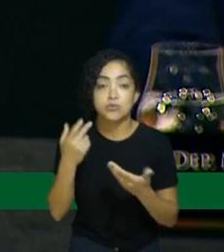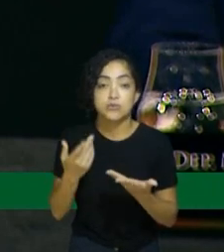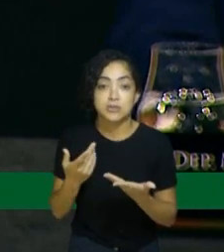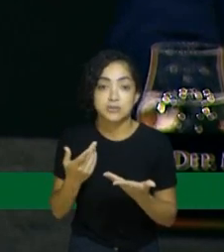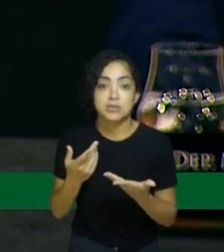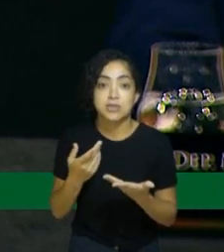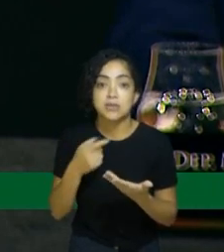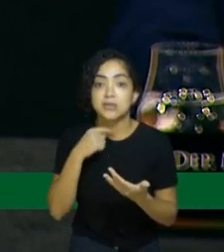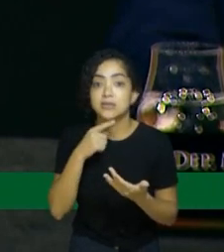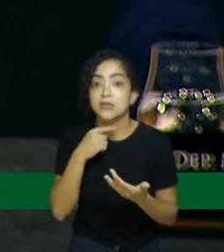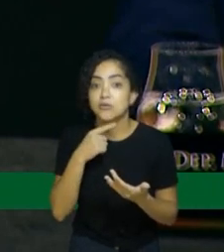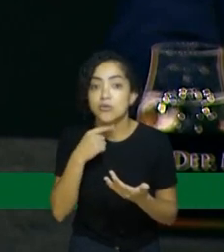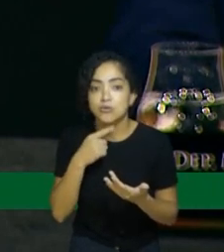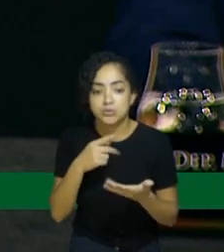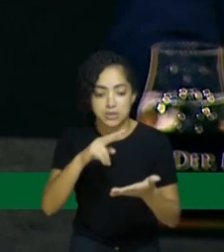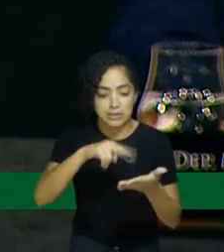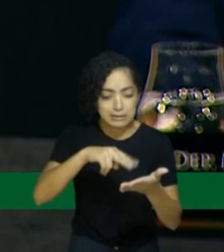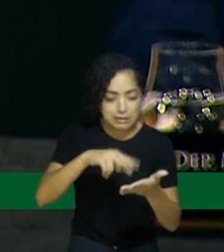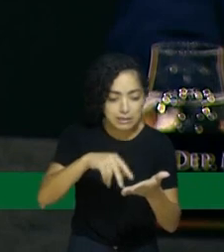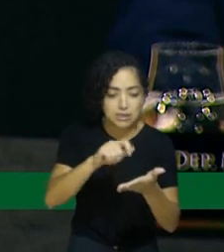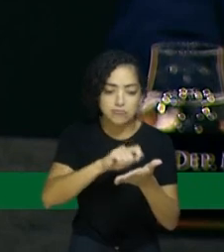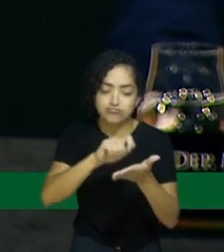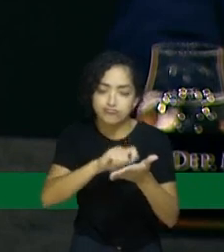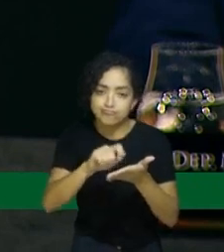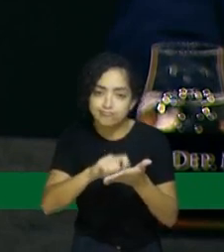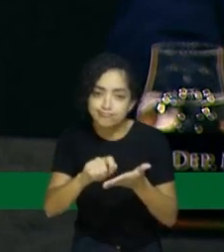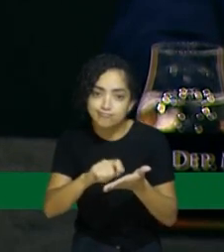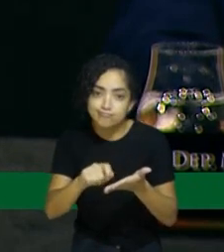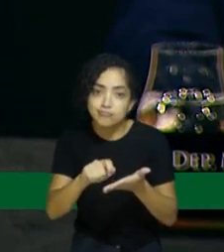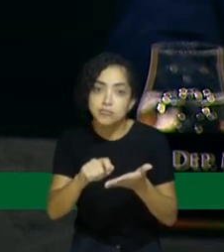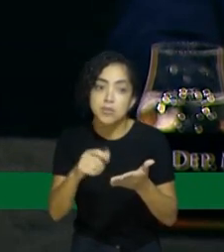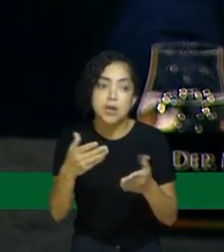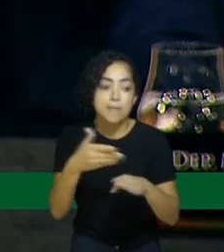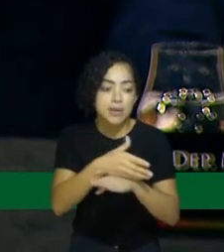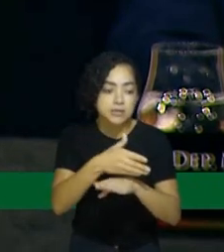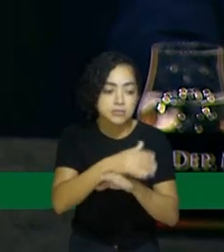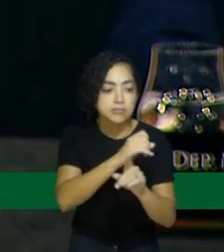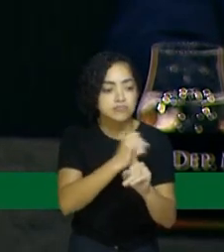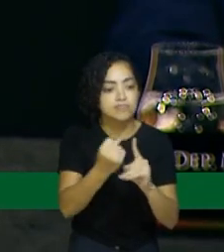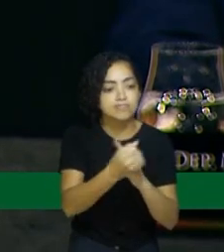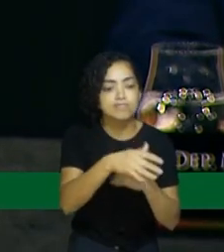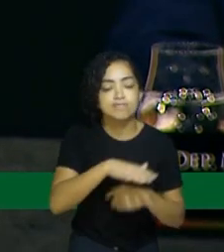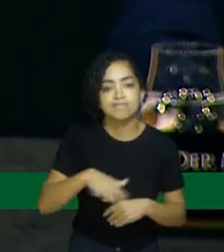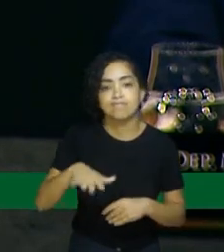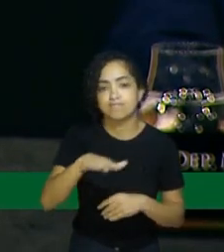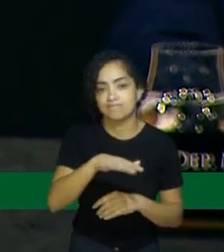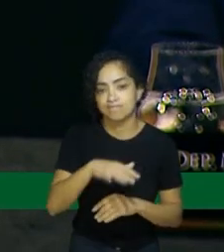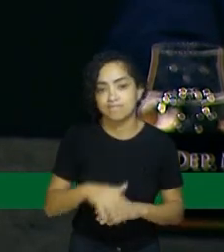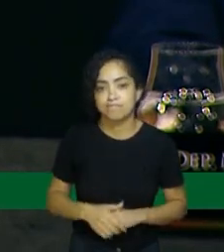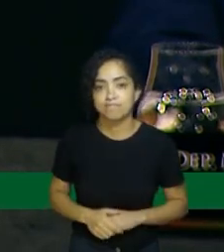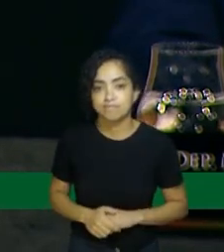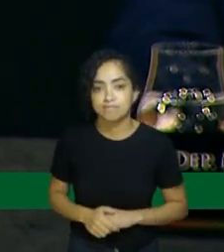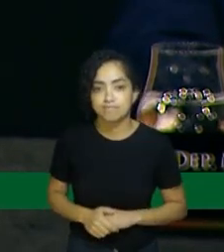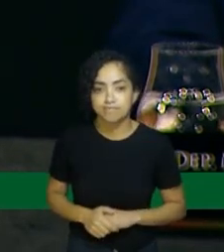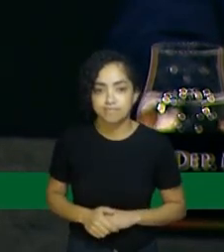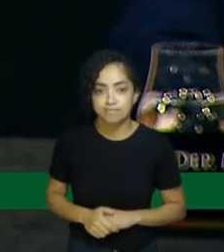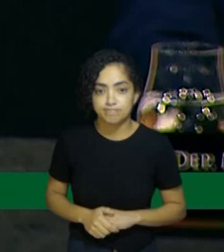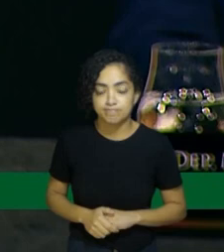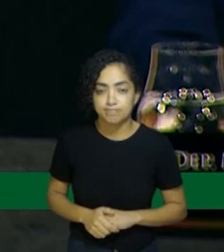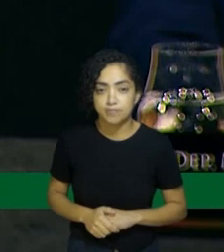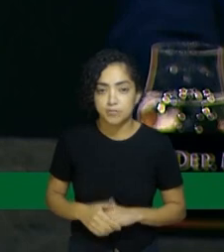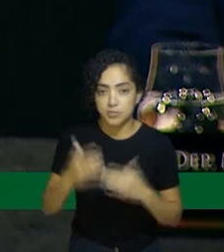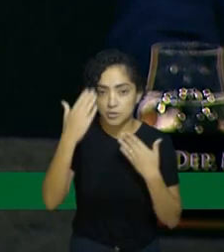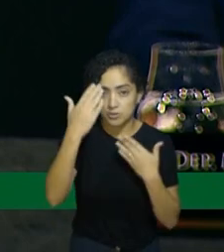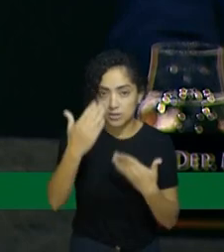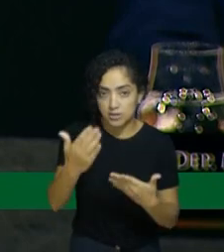possam ter a nossa participação social como um todo Eh quero agradecer